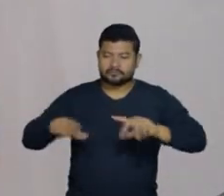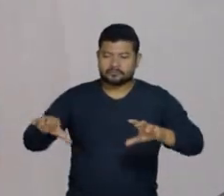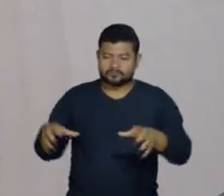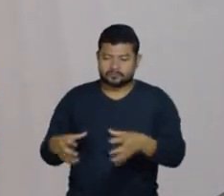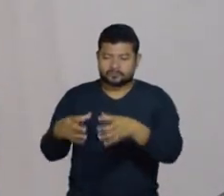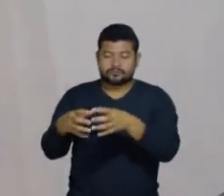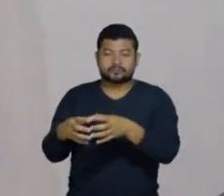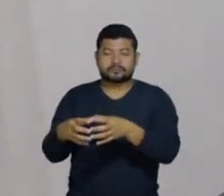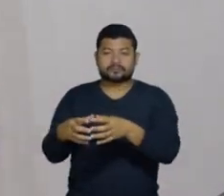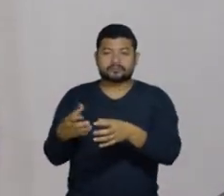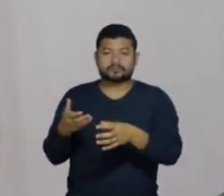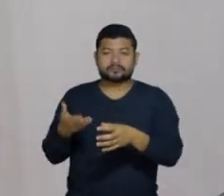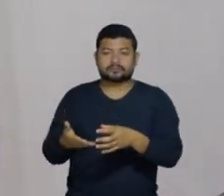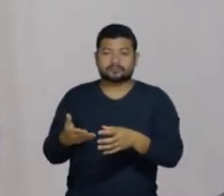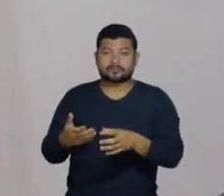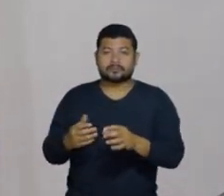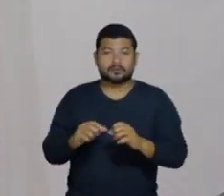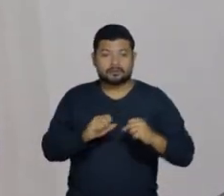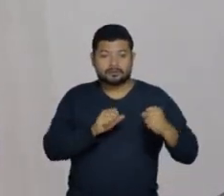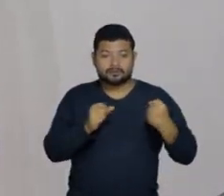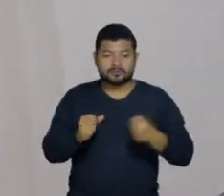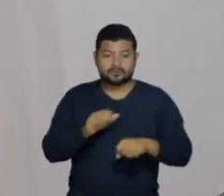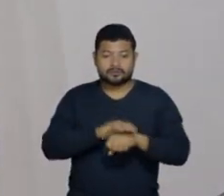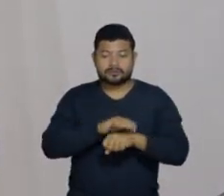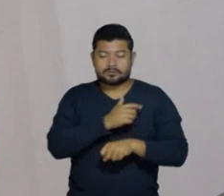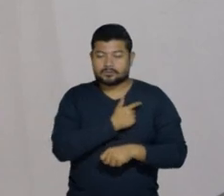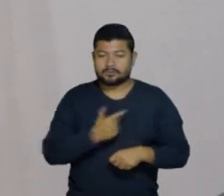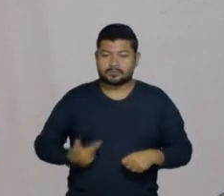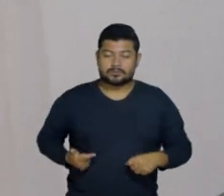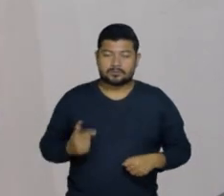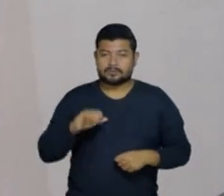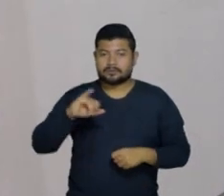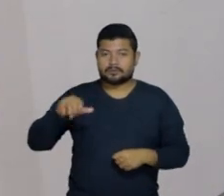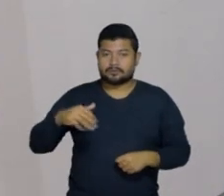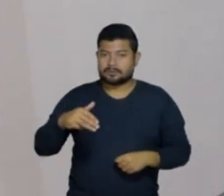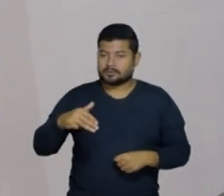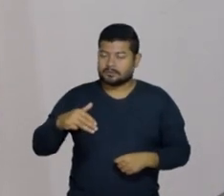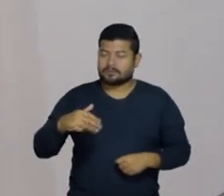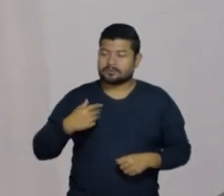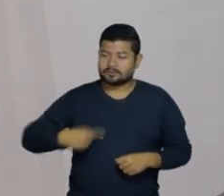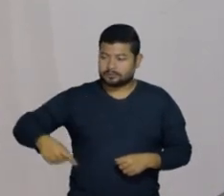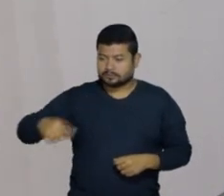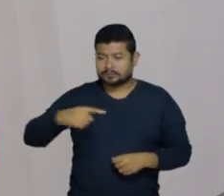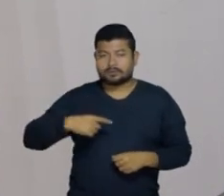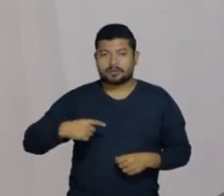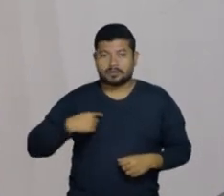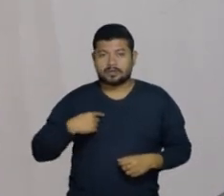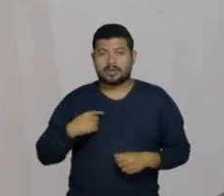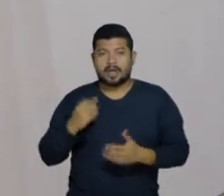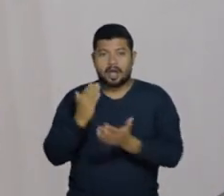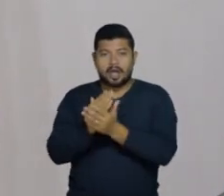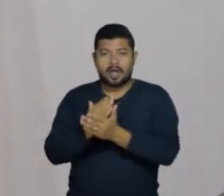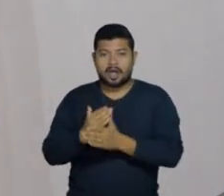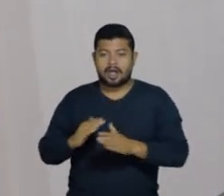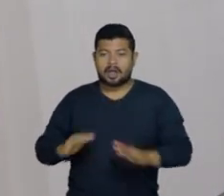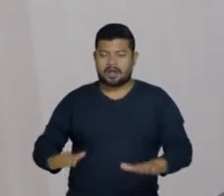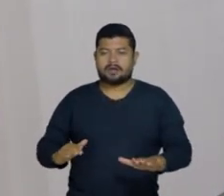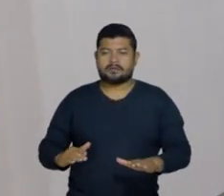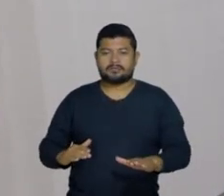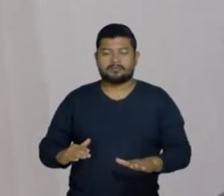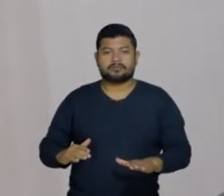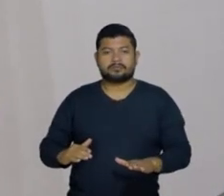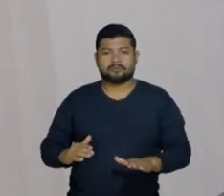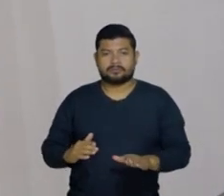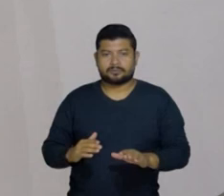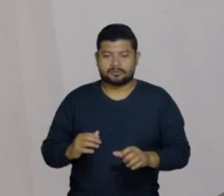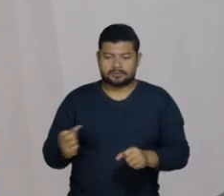pela determinação do governador Jorginho Melo, que disse: vamos derrubar essa lenda que existe da Serra do